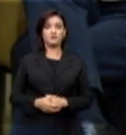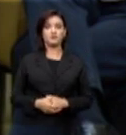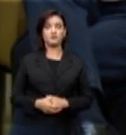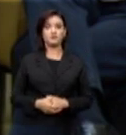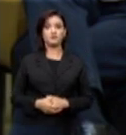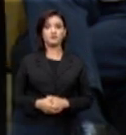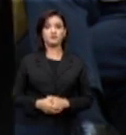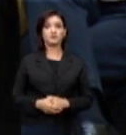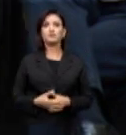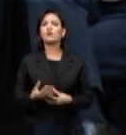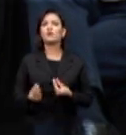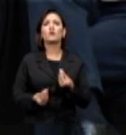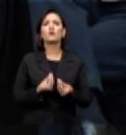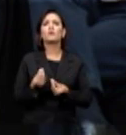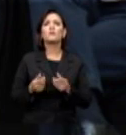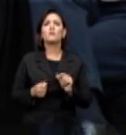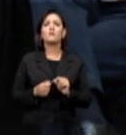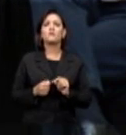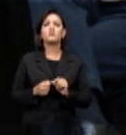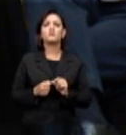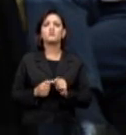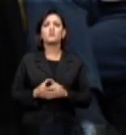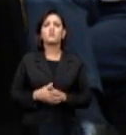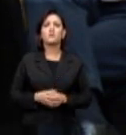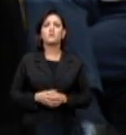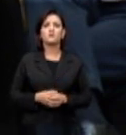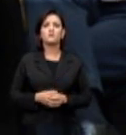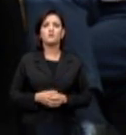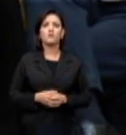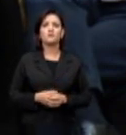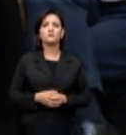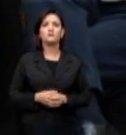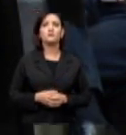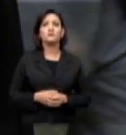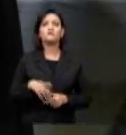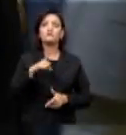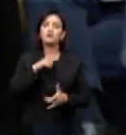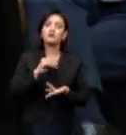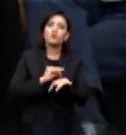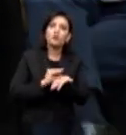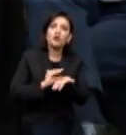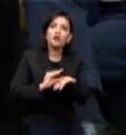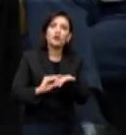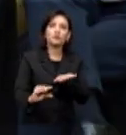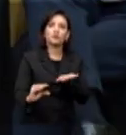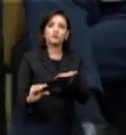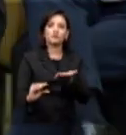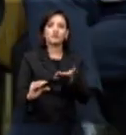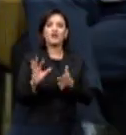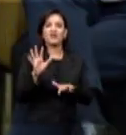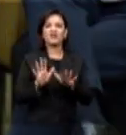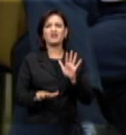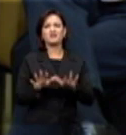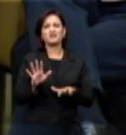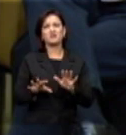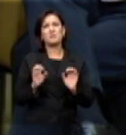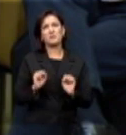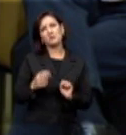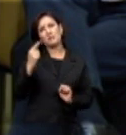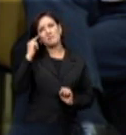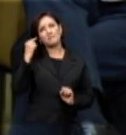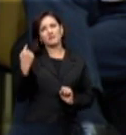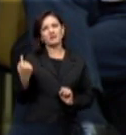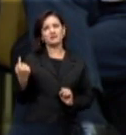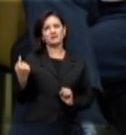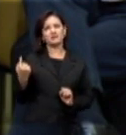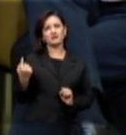E como isso é feito? Através da aplicação de recursos. E, às vezes, se pode pensar,